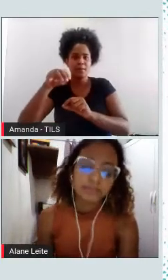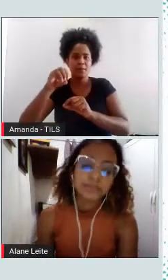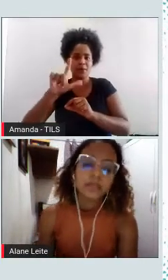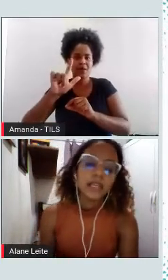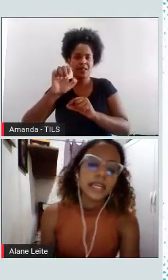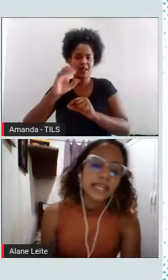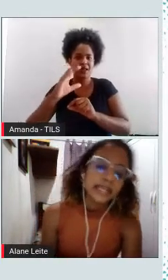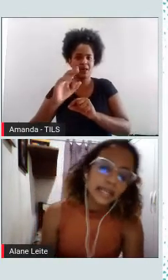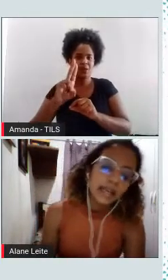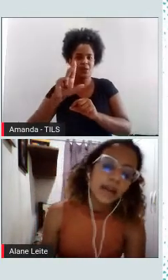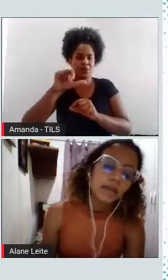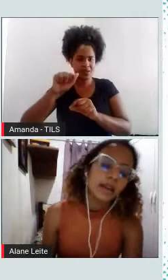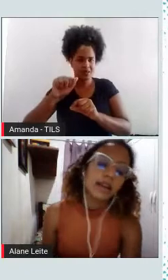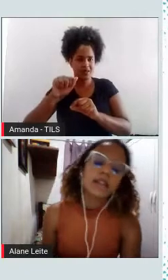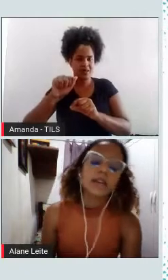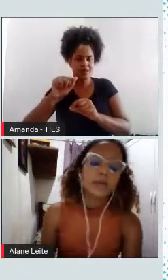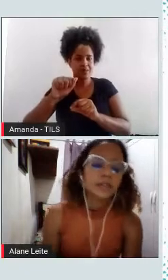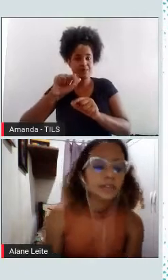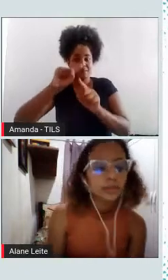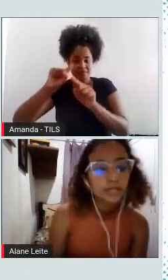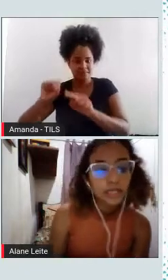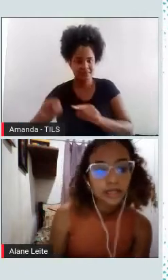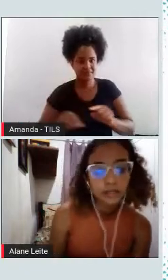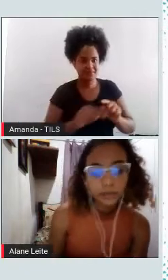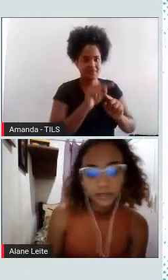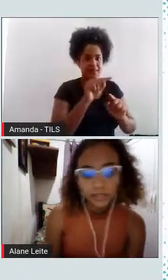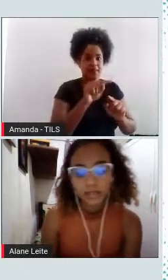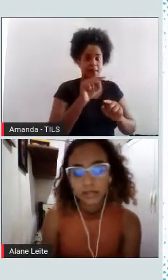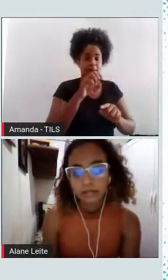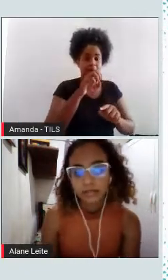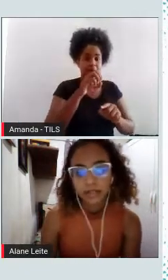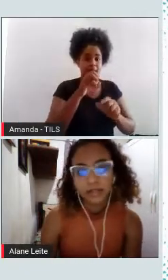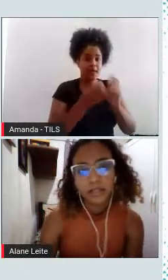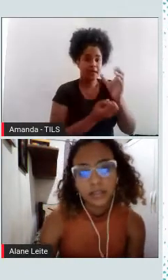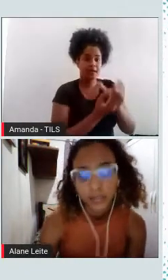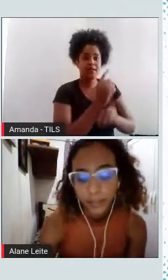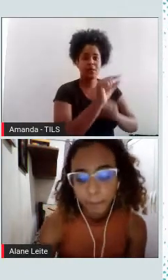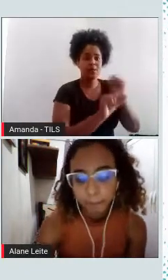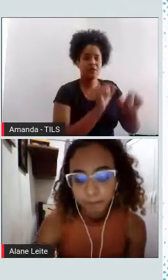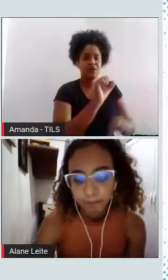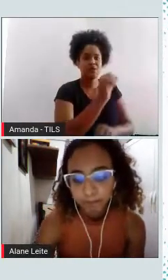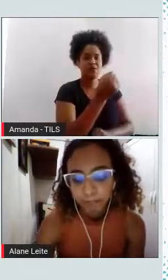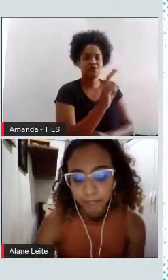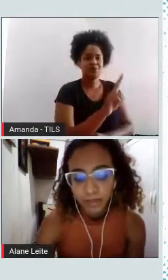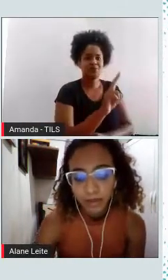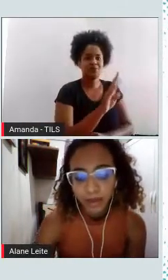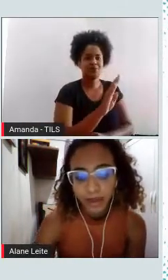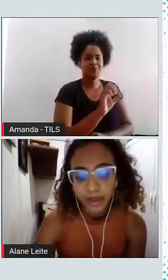químicos, e a molécula ela vai constituir a substância, que vai ser